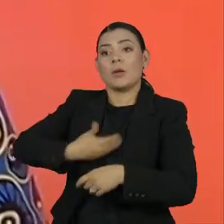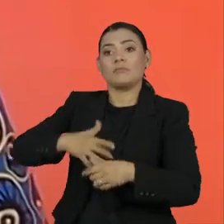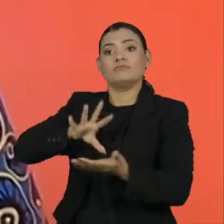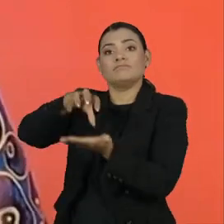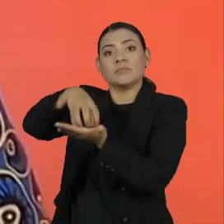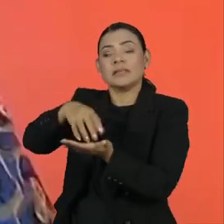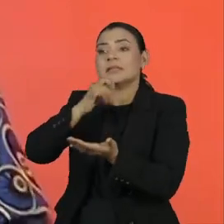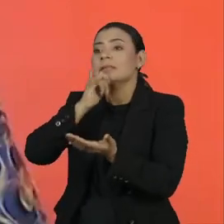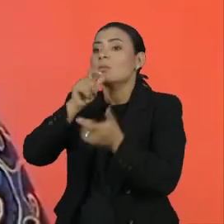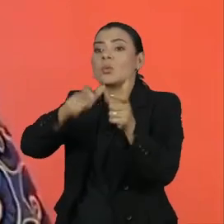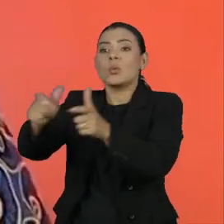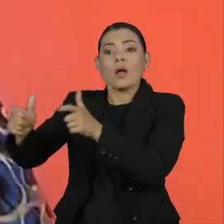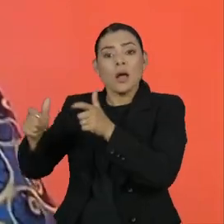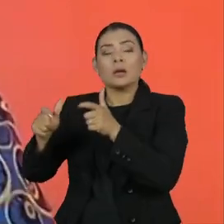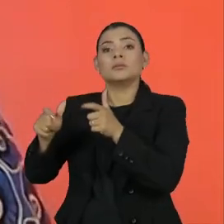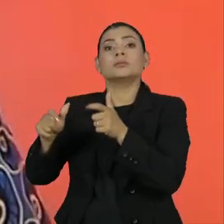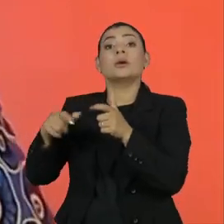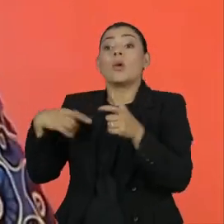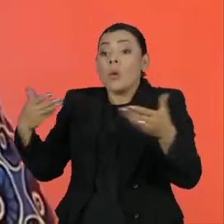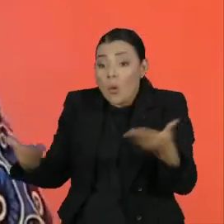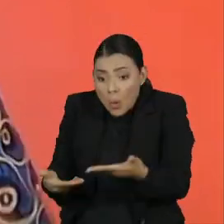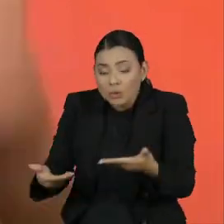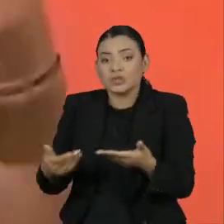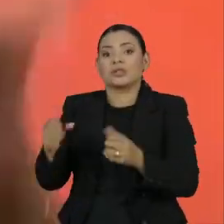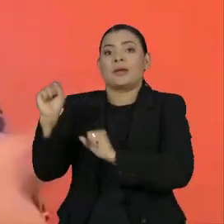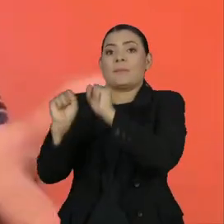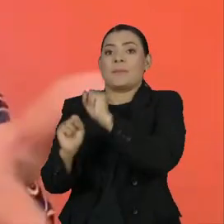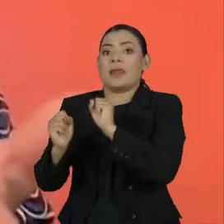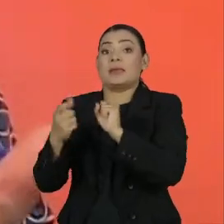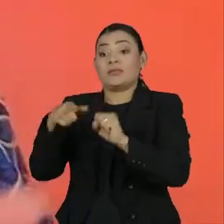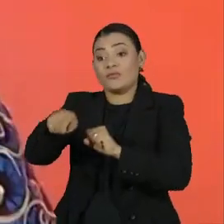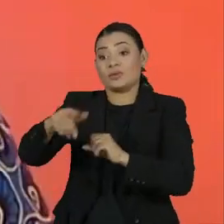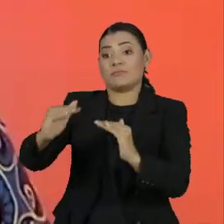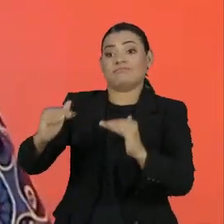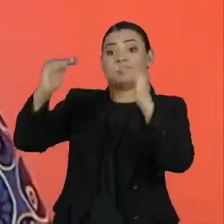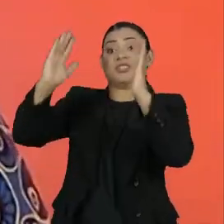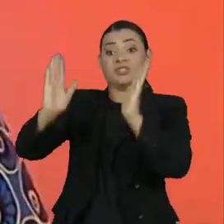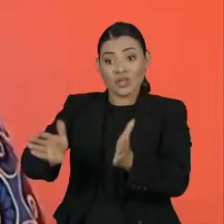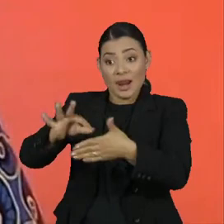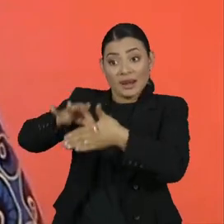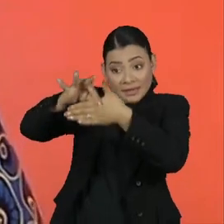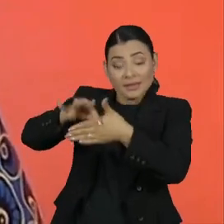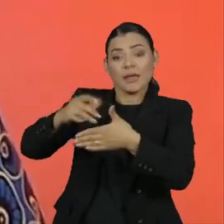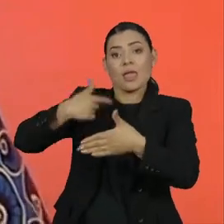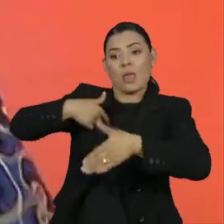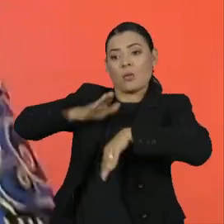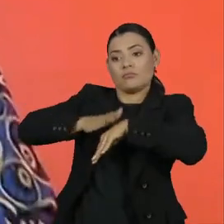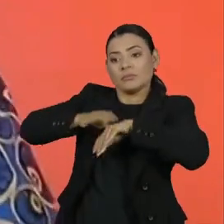não aprendeu. A gente está aqui hoje, no contexto empresarial, você já numa posição de liderança numa grande